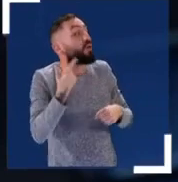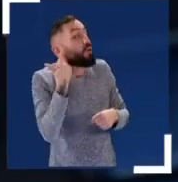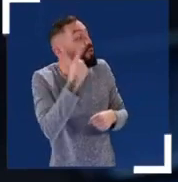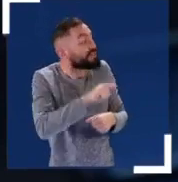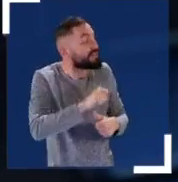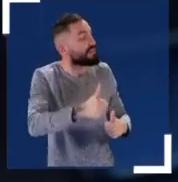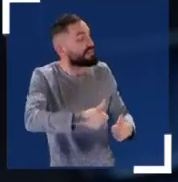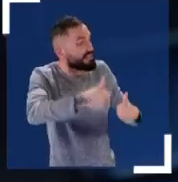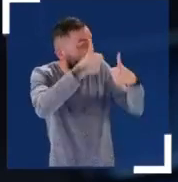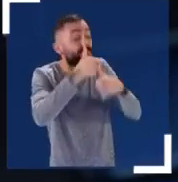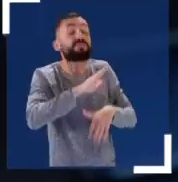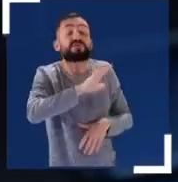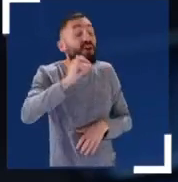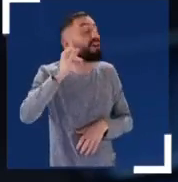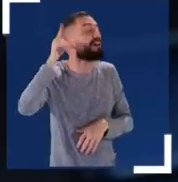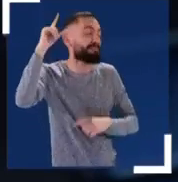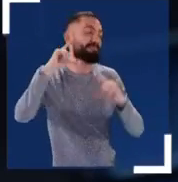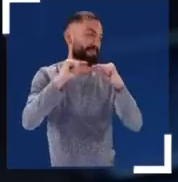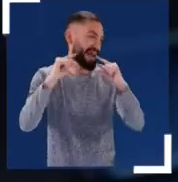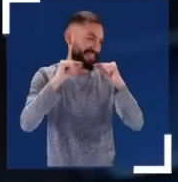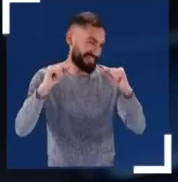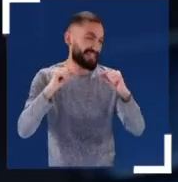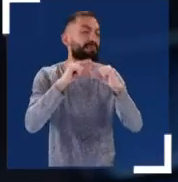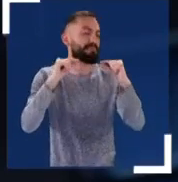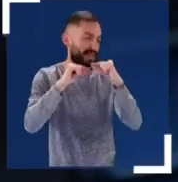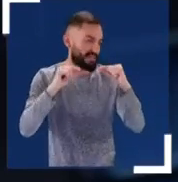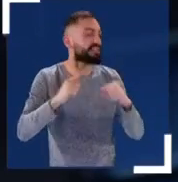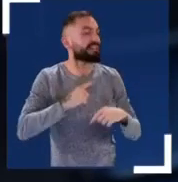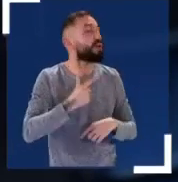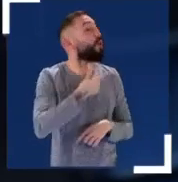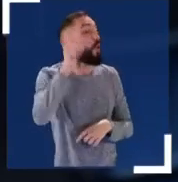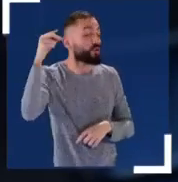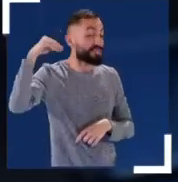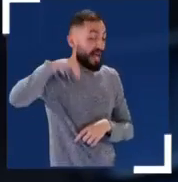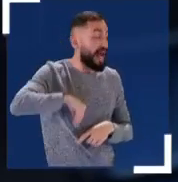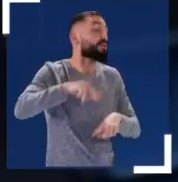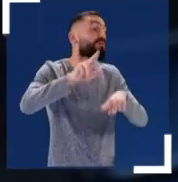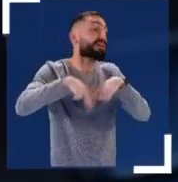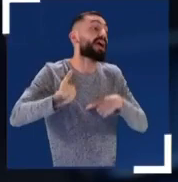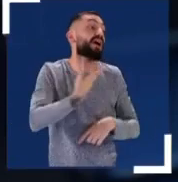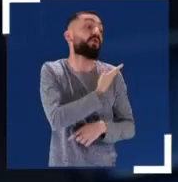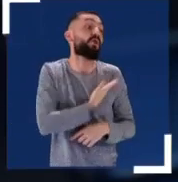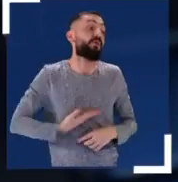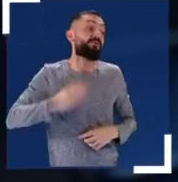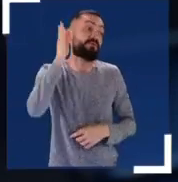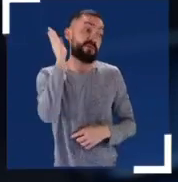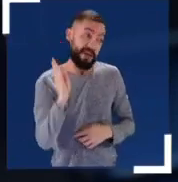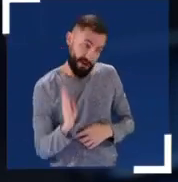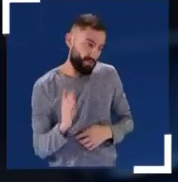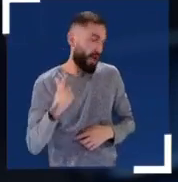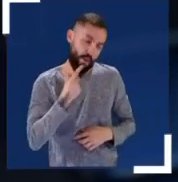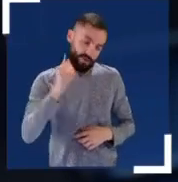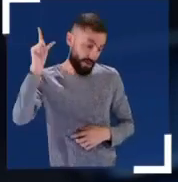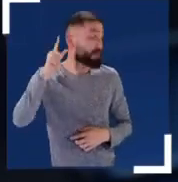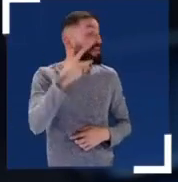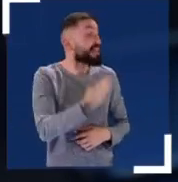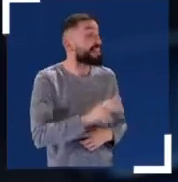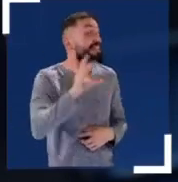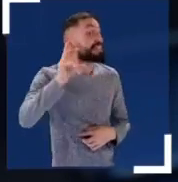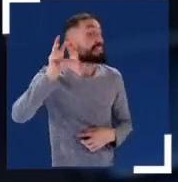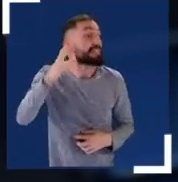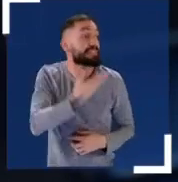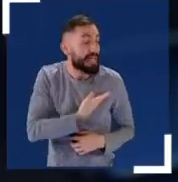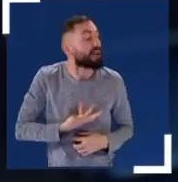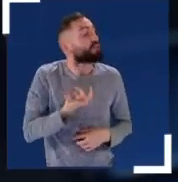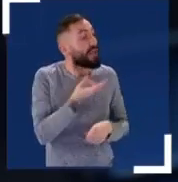exceto Brasília, que é um estado que tem uma remuneração dos policiais pagas pelo governo federal, nós queremos que o monitoramento seja